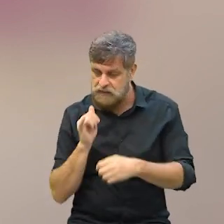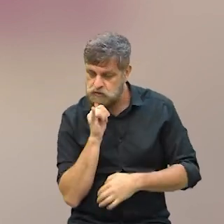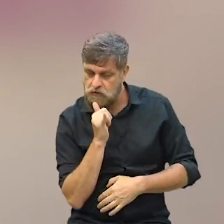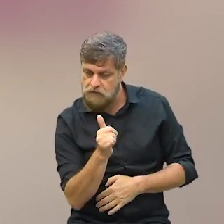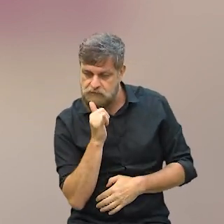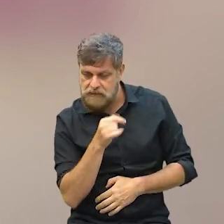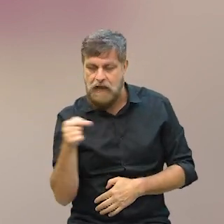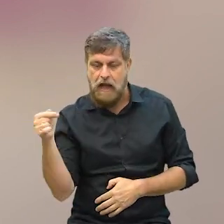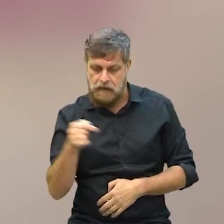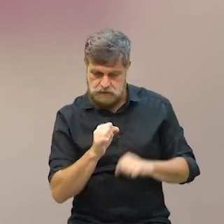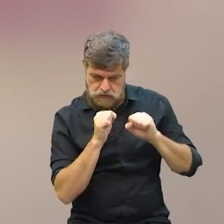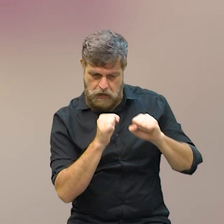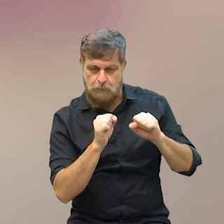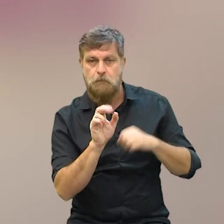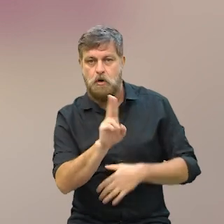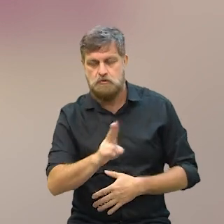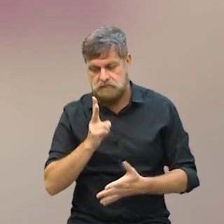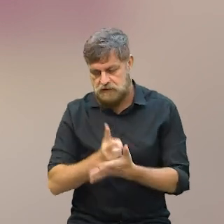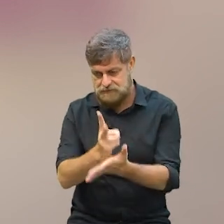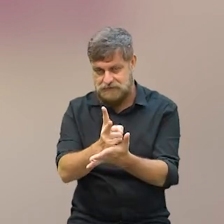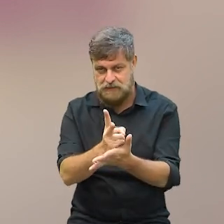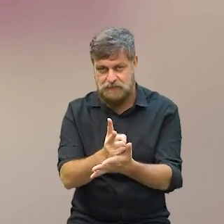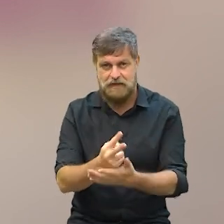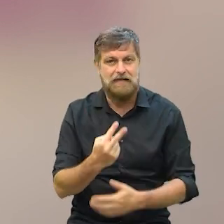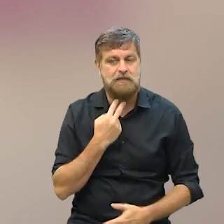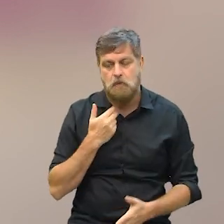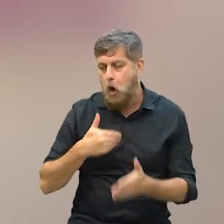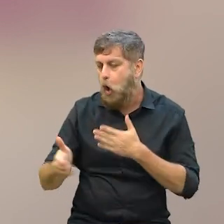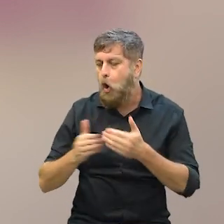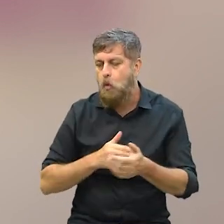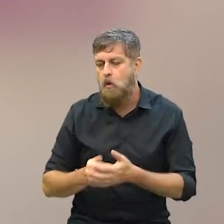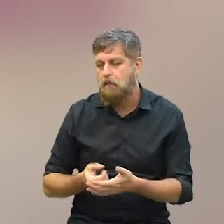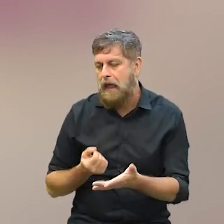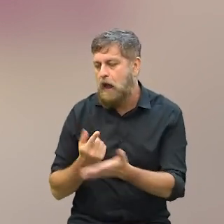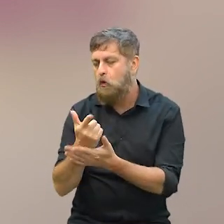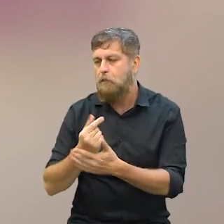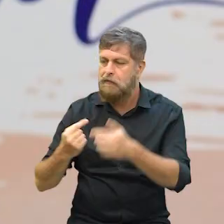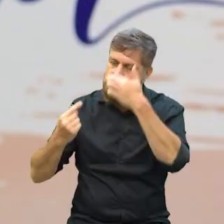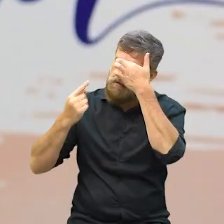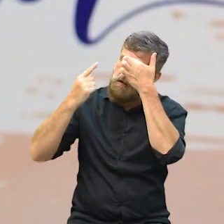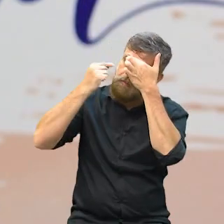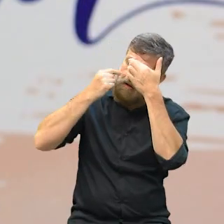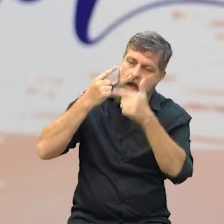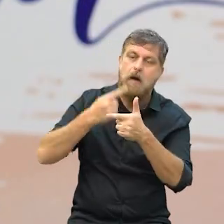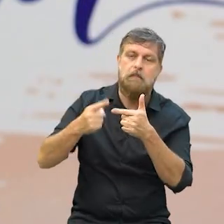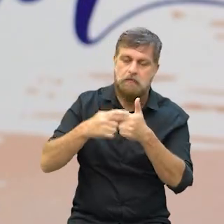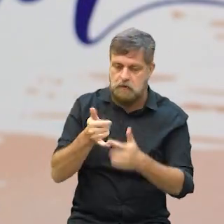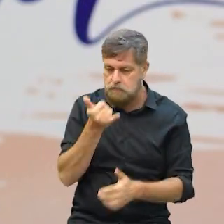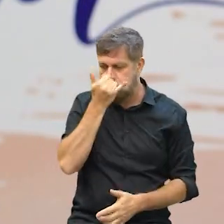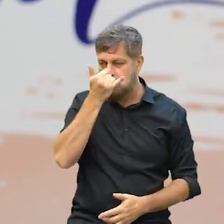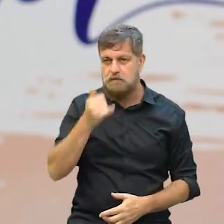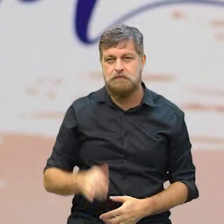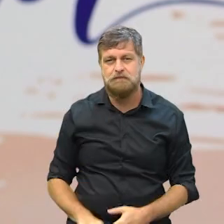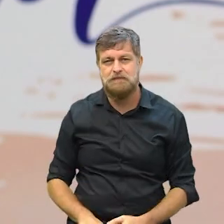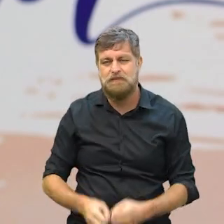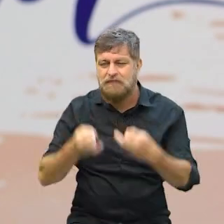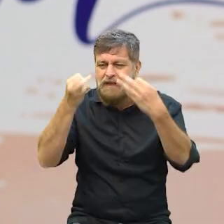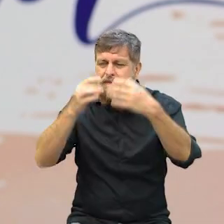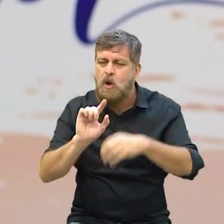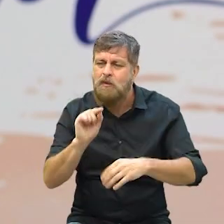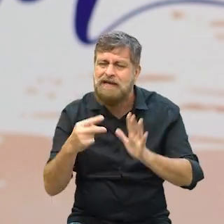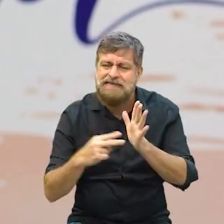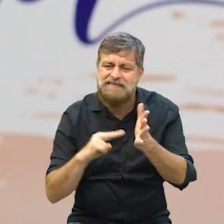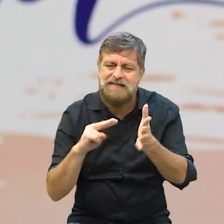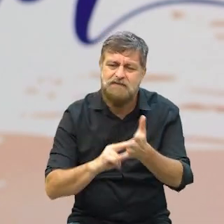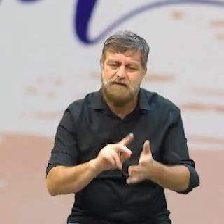oftalmologista falar, esse você pode usar continuamente. Não use qualquer colírio, porque vai dar problema. Você falou muito em glaucoma, eu queria que você